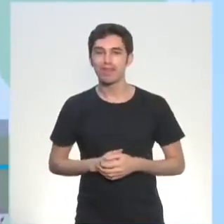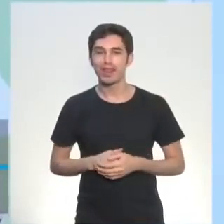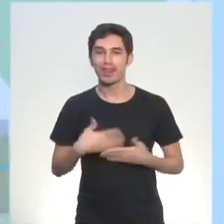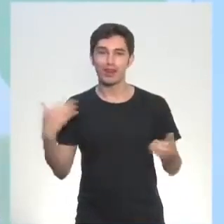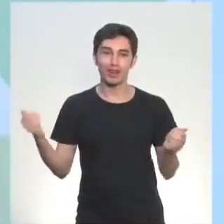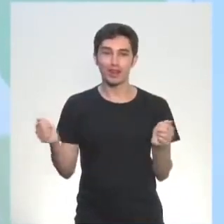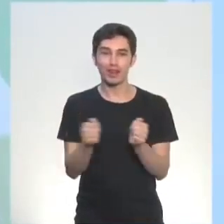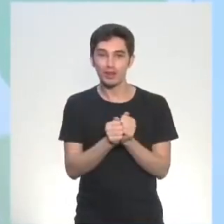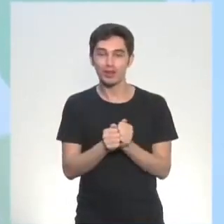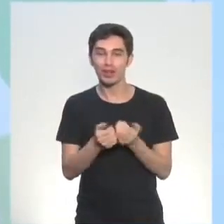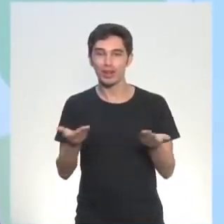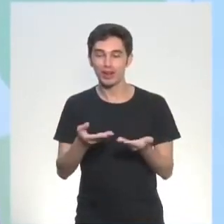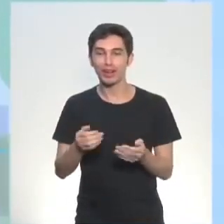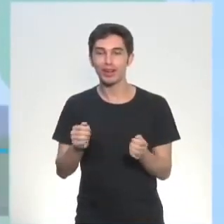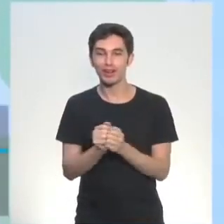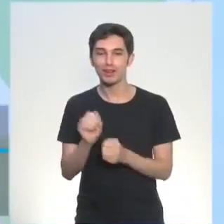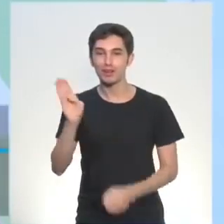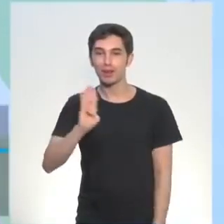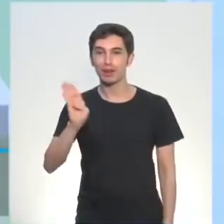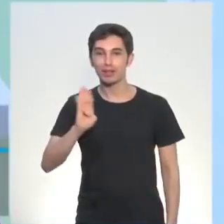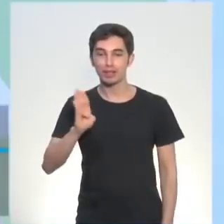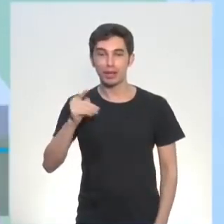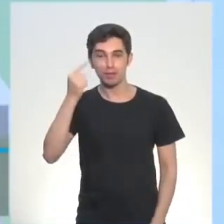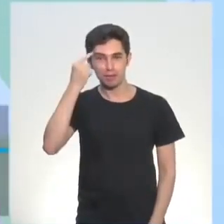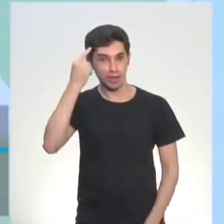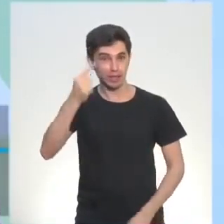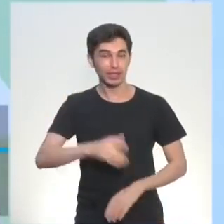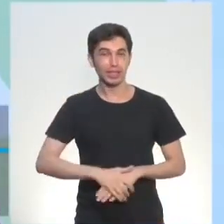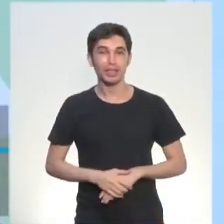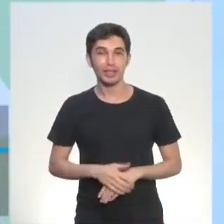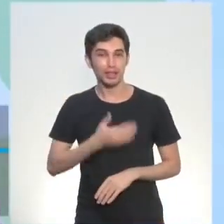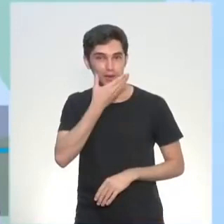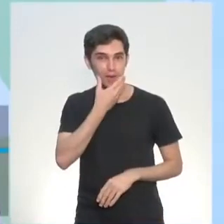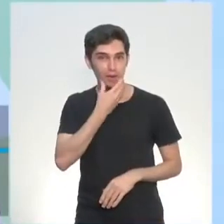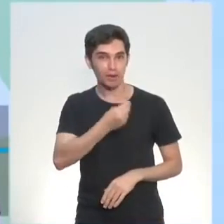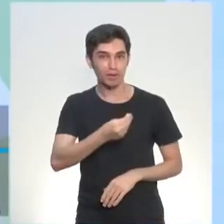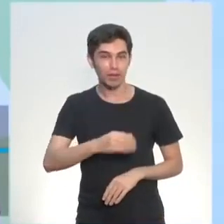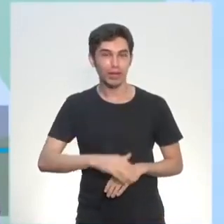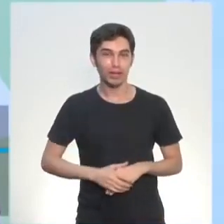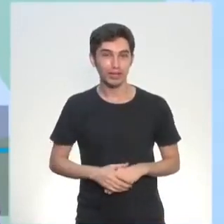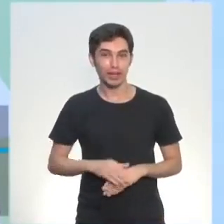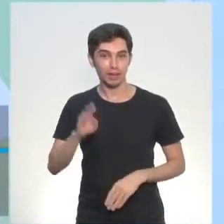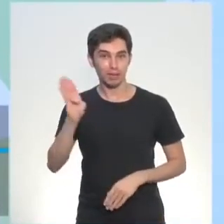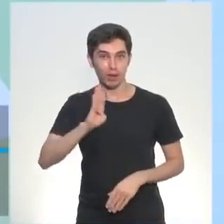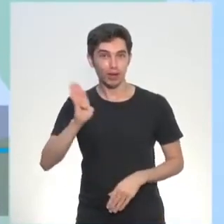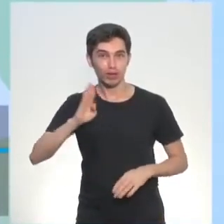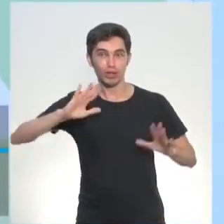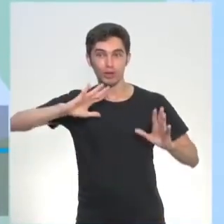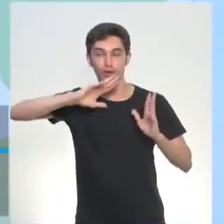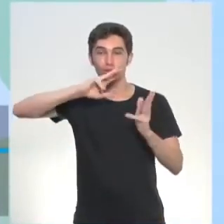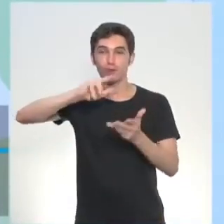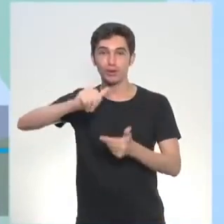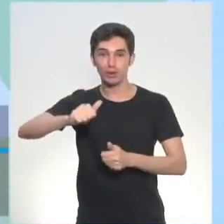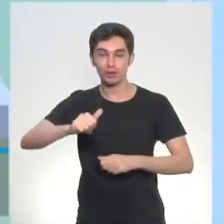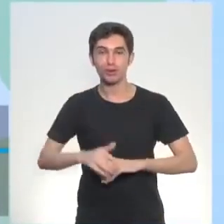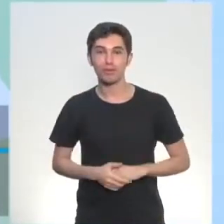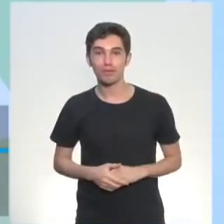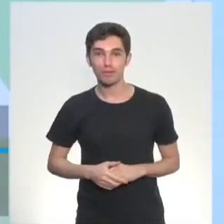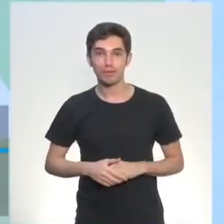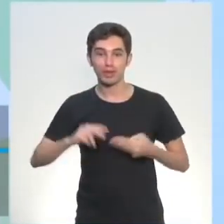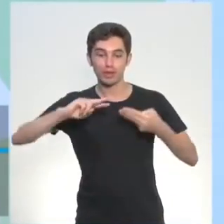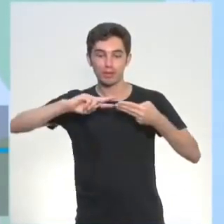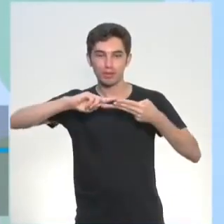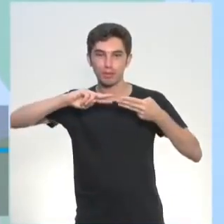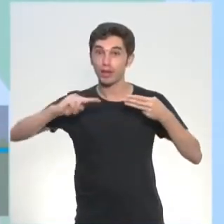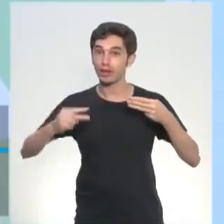em biologia. Pensa no homem da biologia do mundo, de